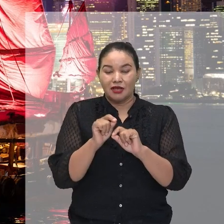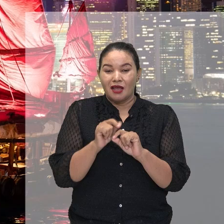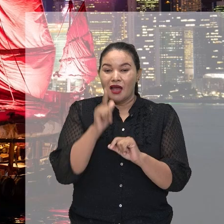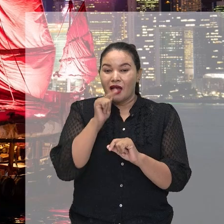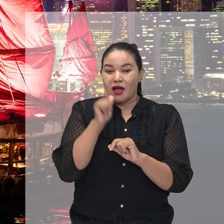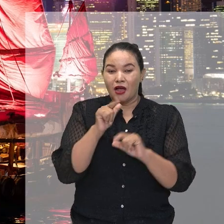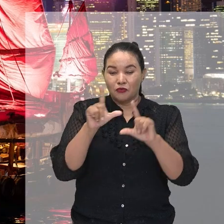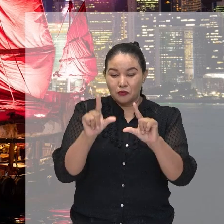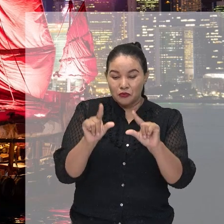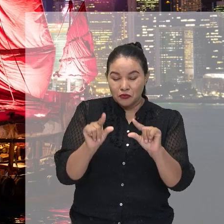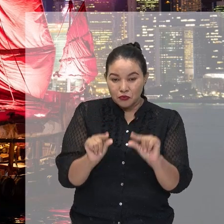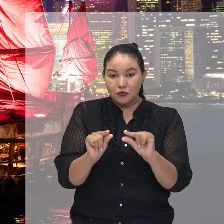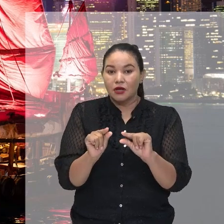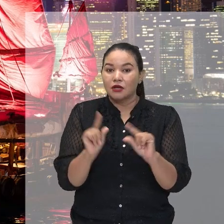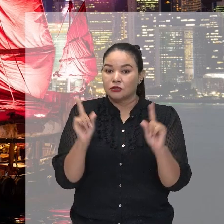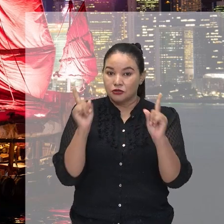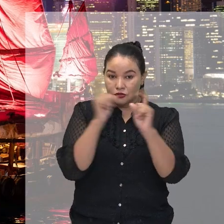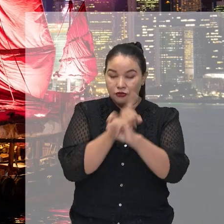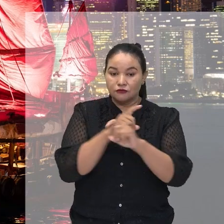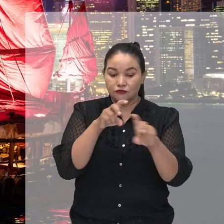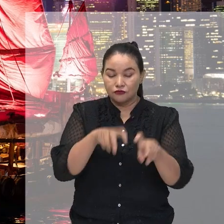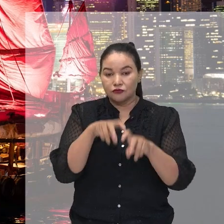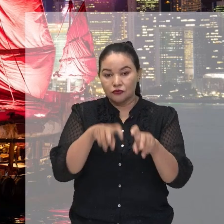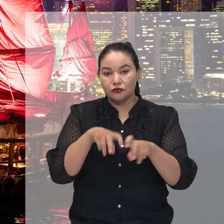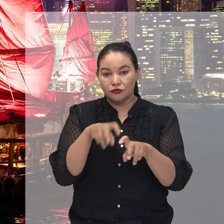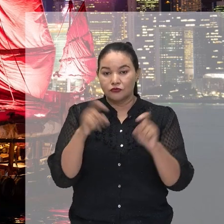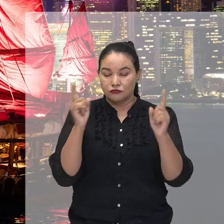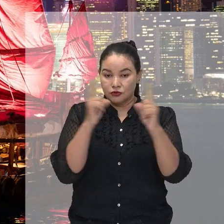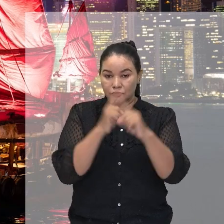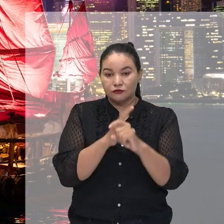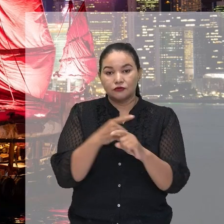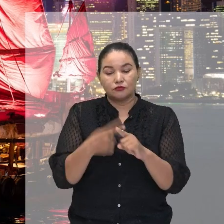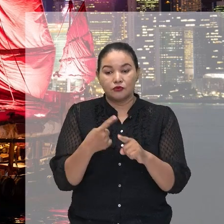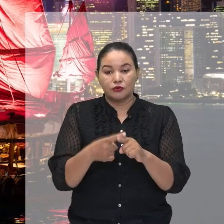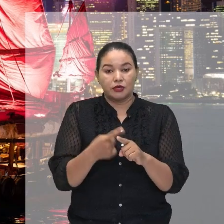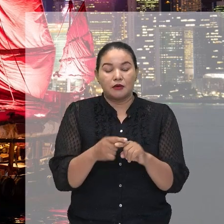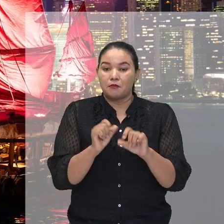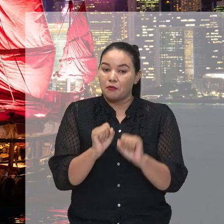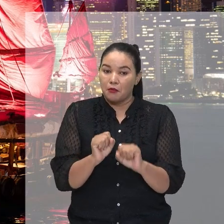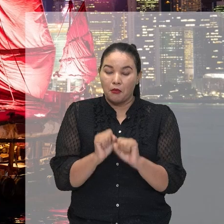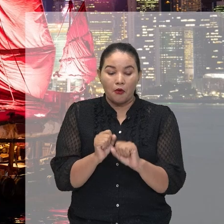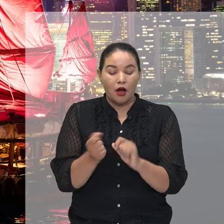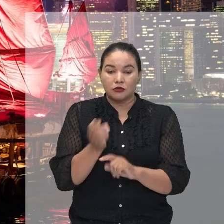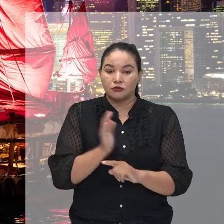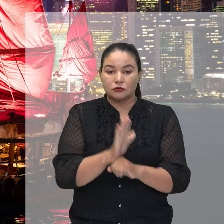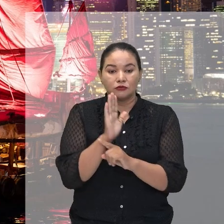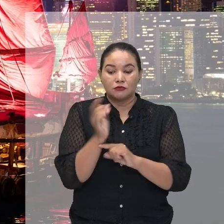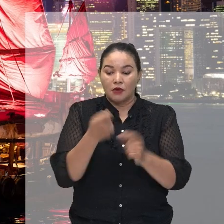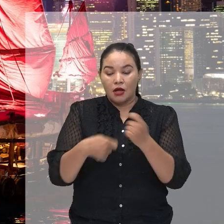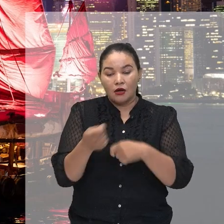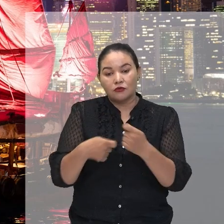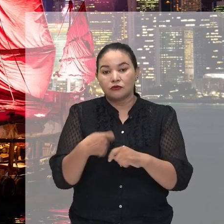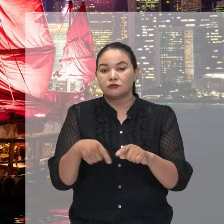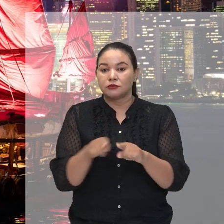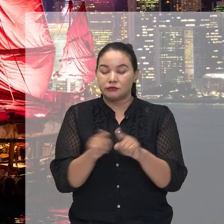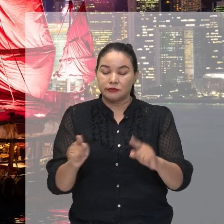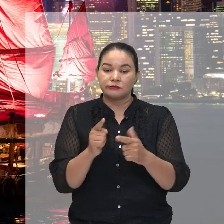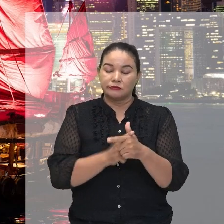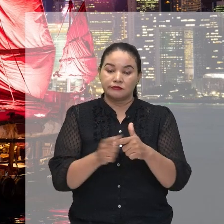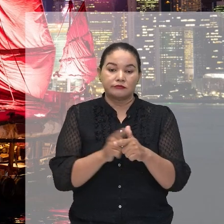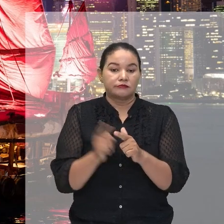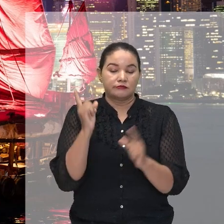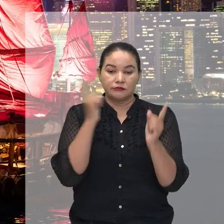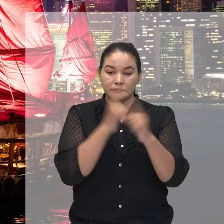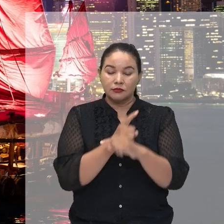acaba dificultando atividades de agricultura que poderiam também ajudar na parte econômica aí de Hong Kong, tá? Mas